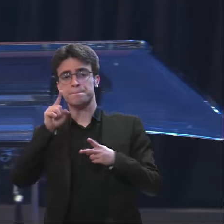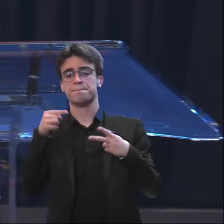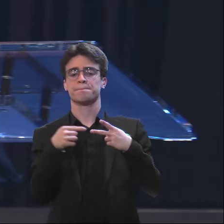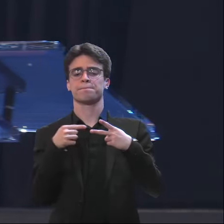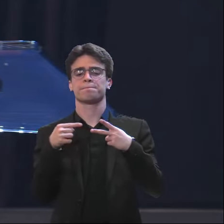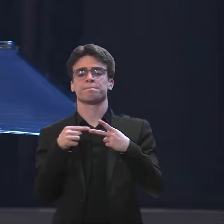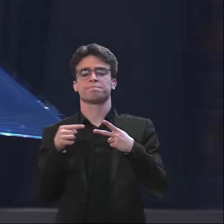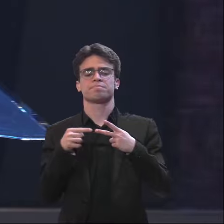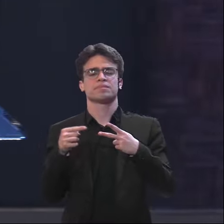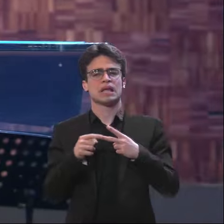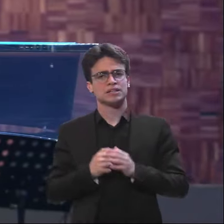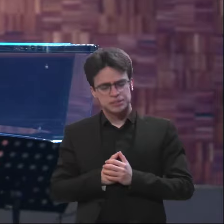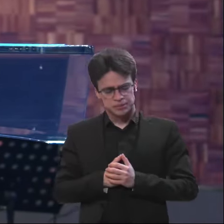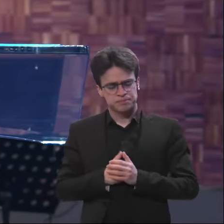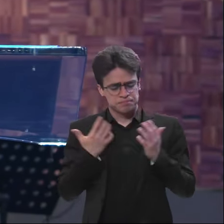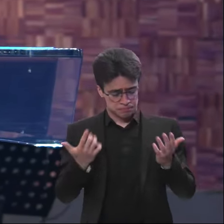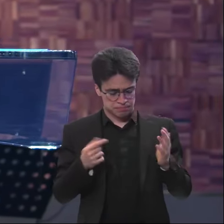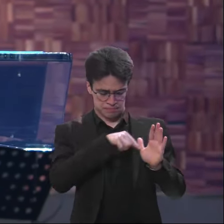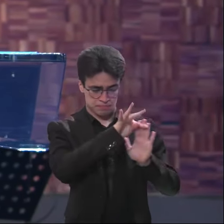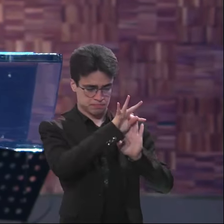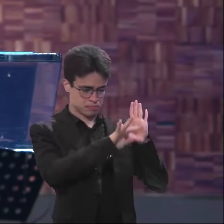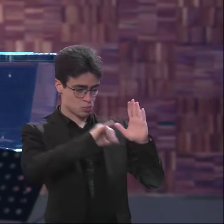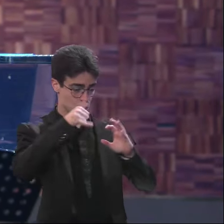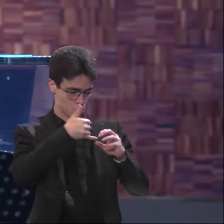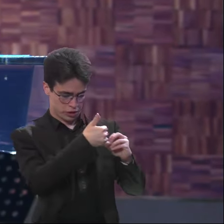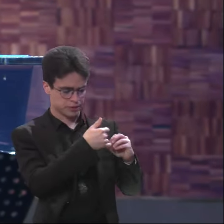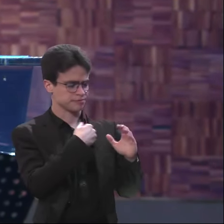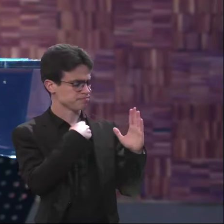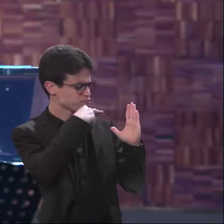esse texto, o Senhor falava ao meu coração.